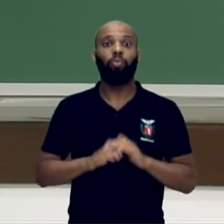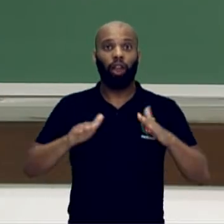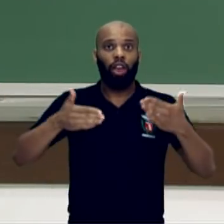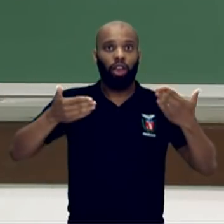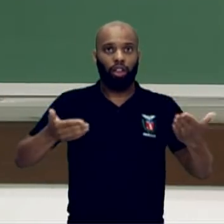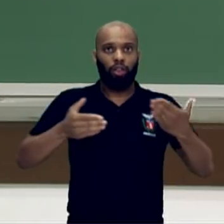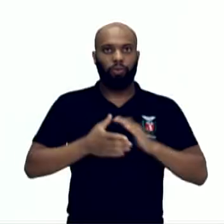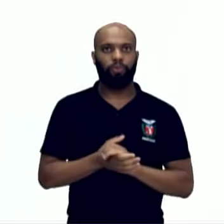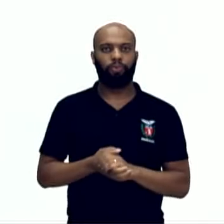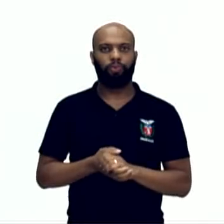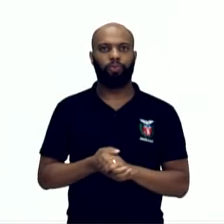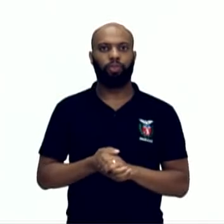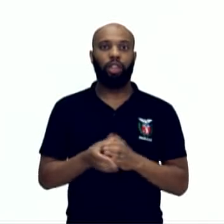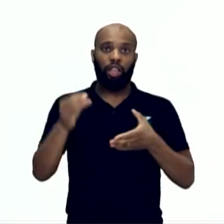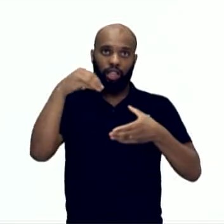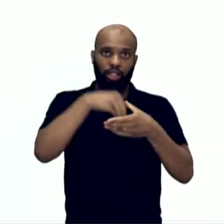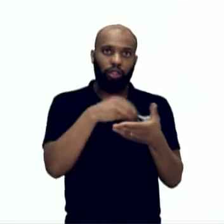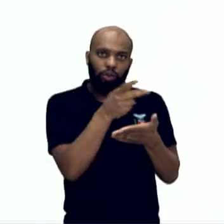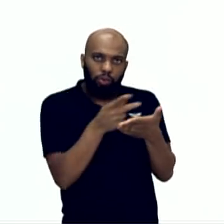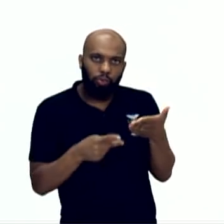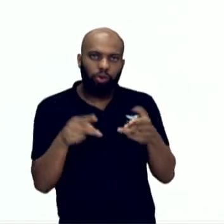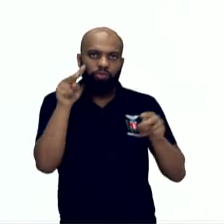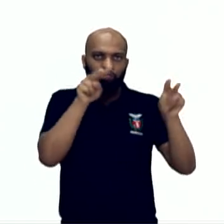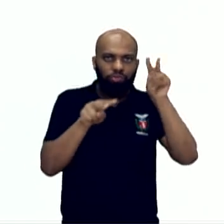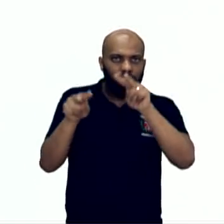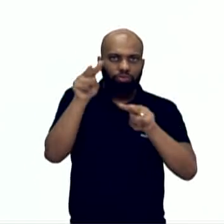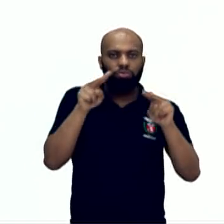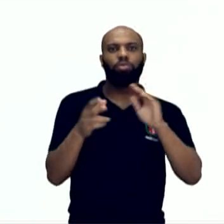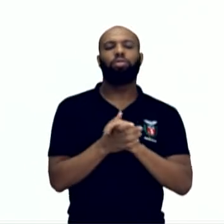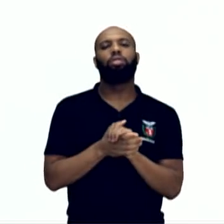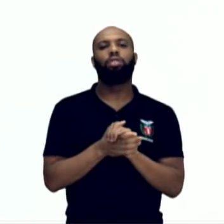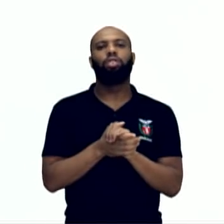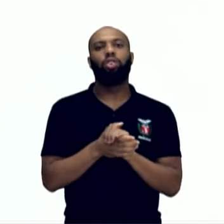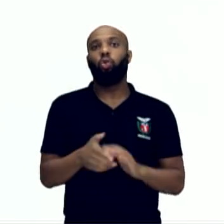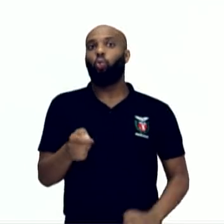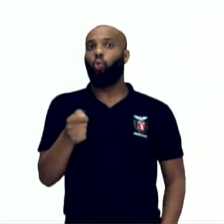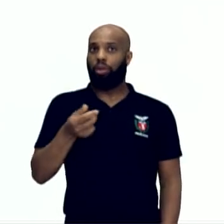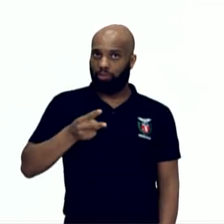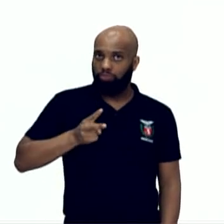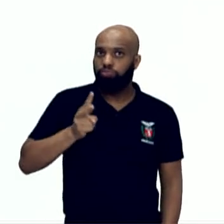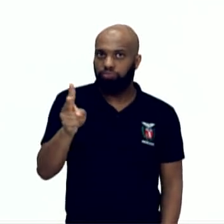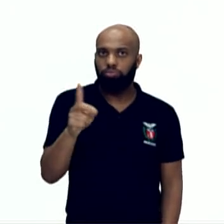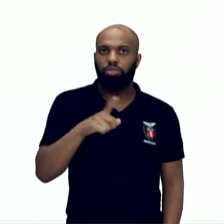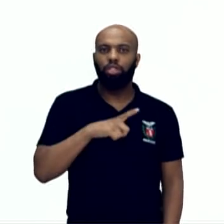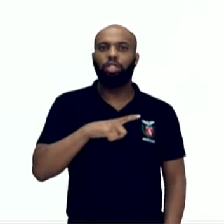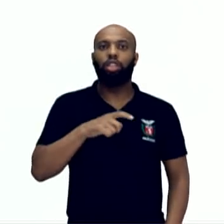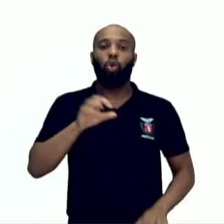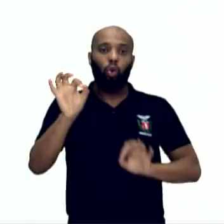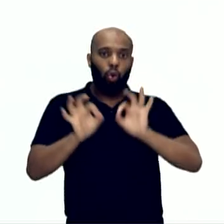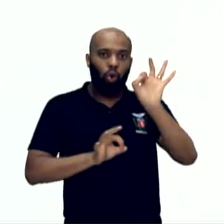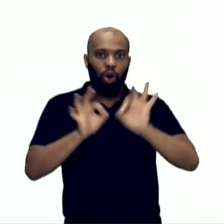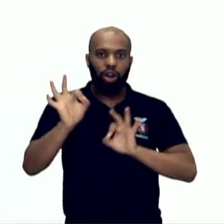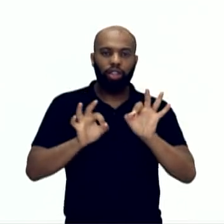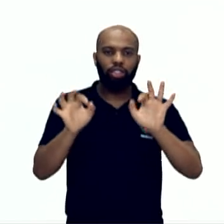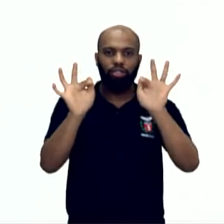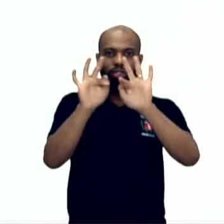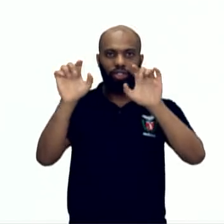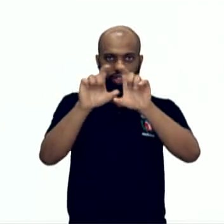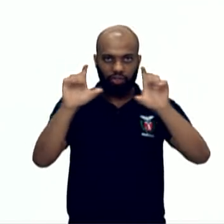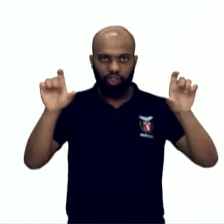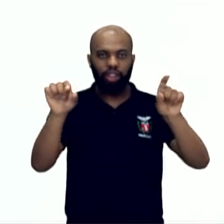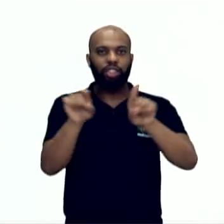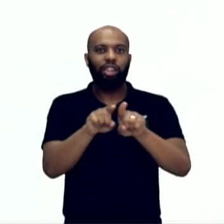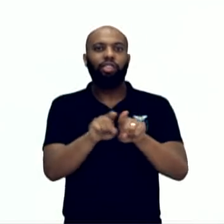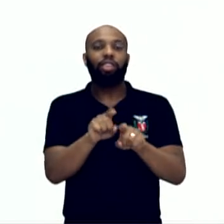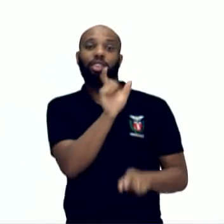Então, pessoal, ó, em um poema visual, quase sempre a disposição das frases e